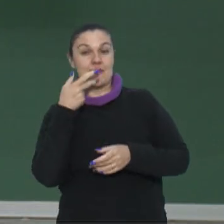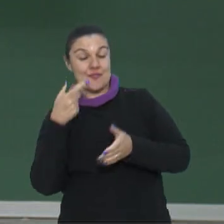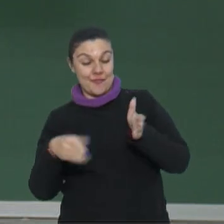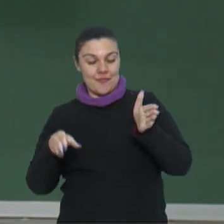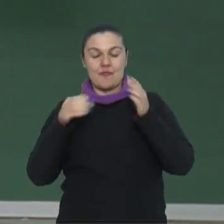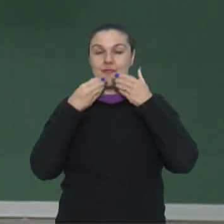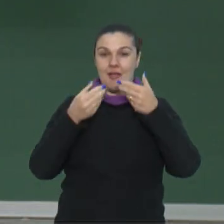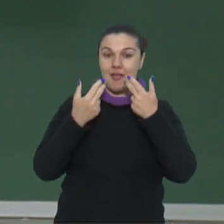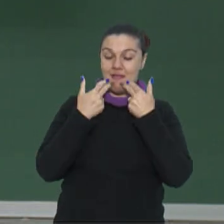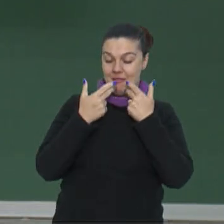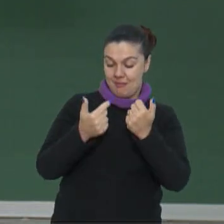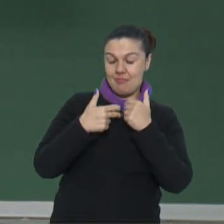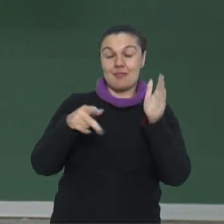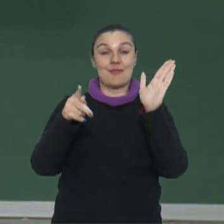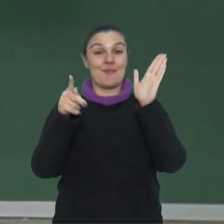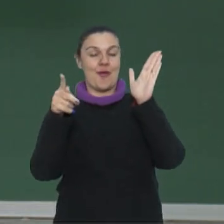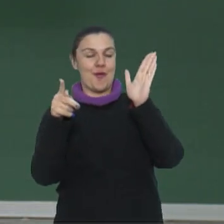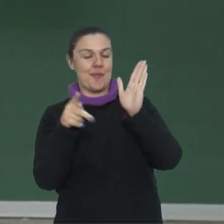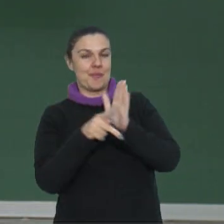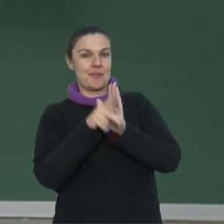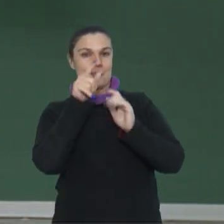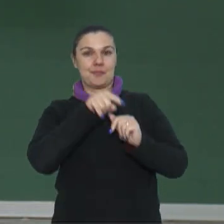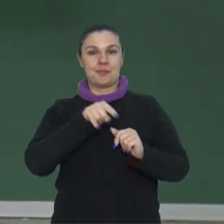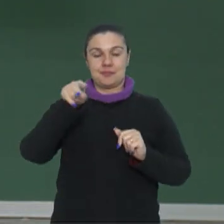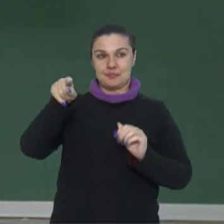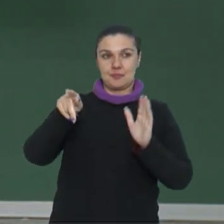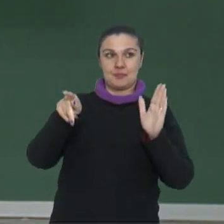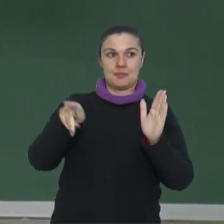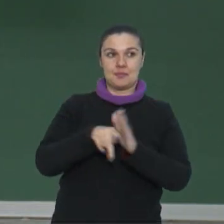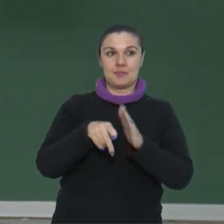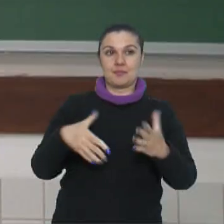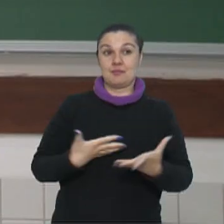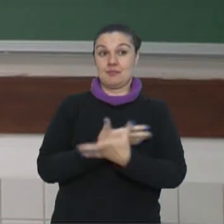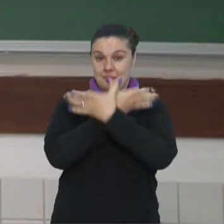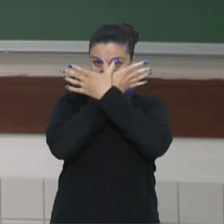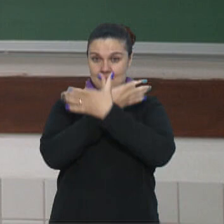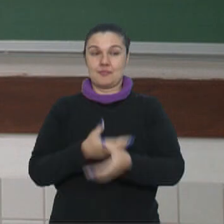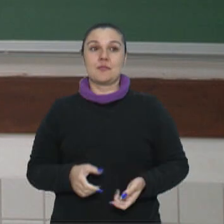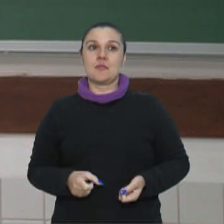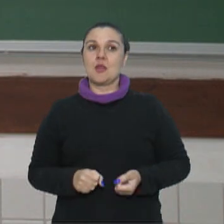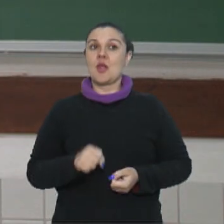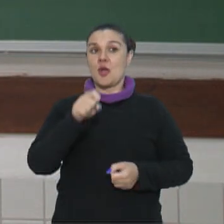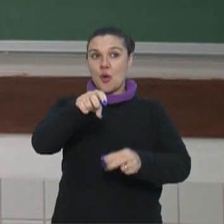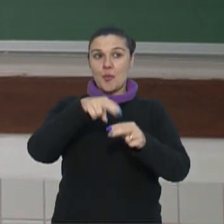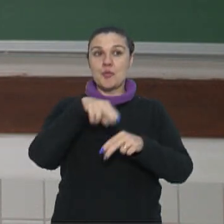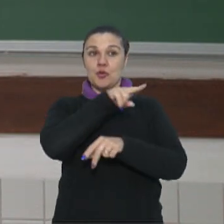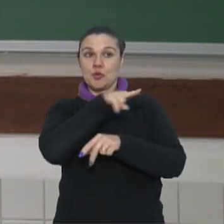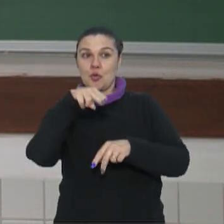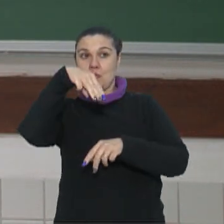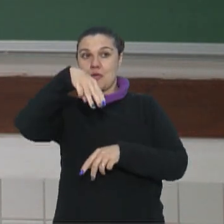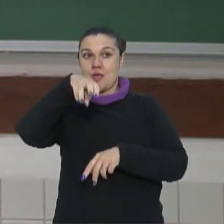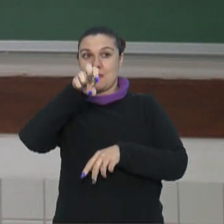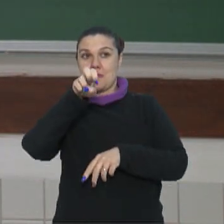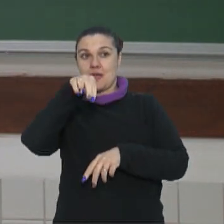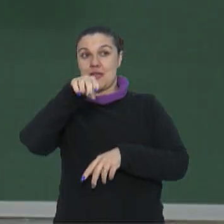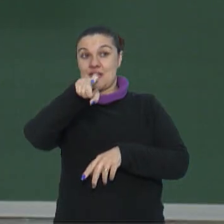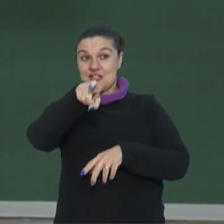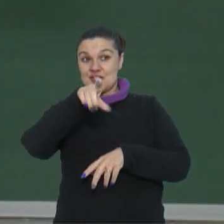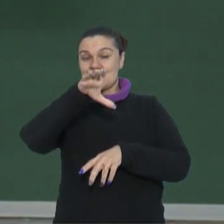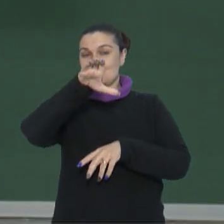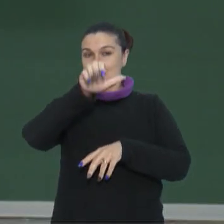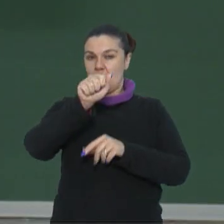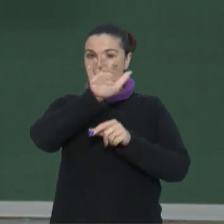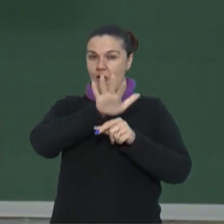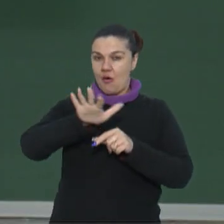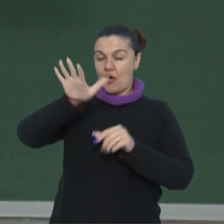língua dos astecas, ou como eles eram, se autodenominavam, mexicas. Daí talvez, inclusive, a origem da palavra México. Eles estão